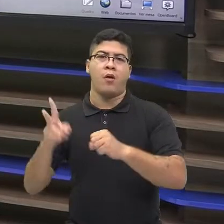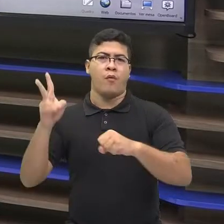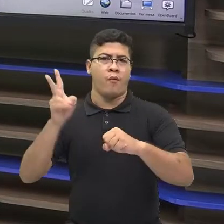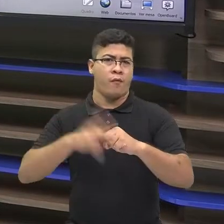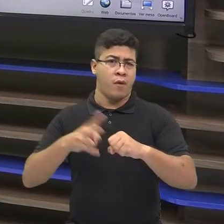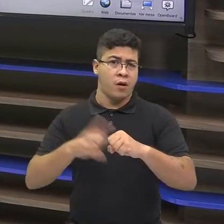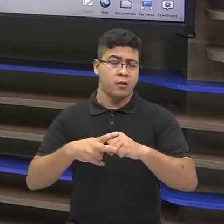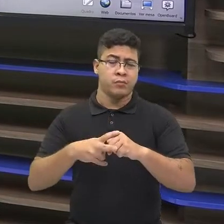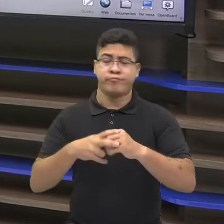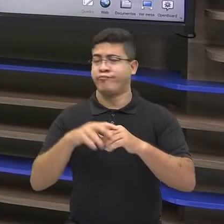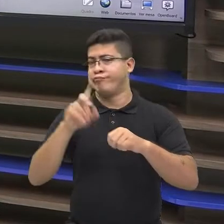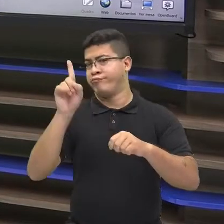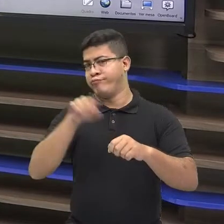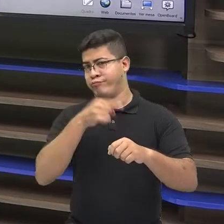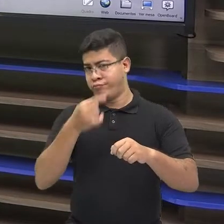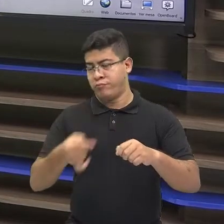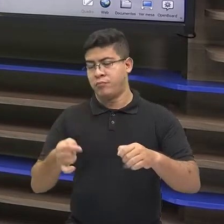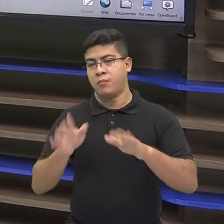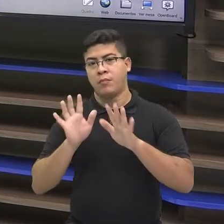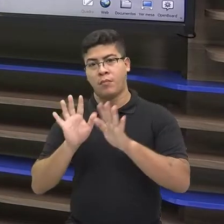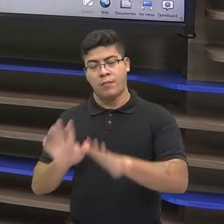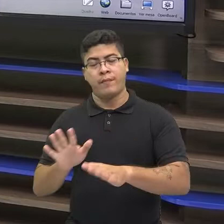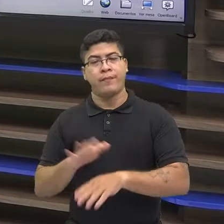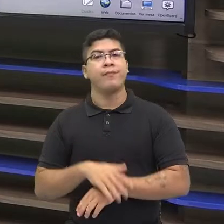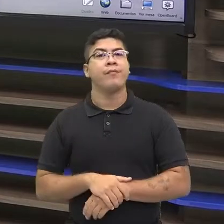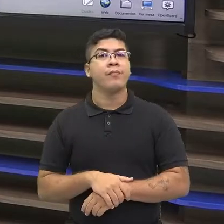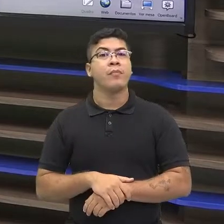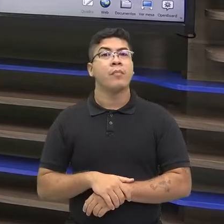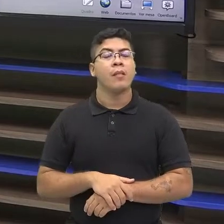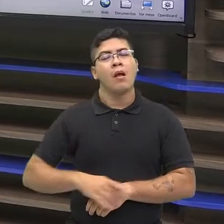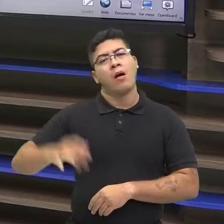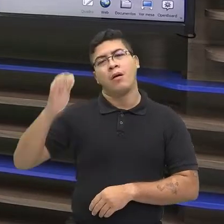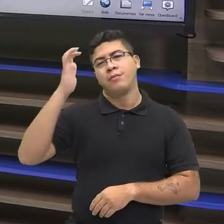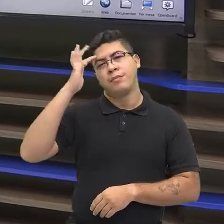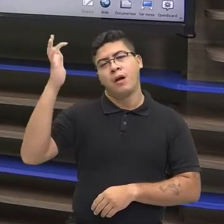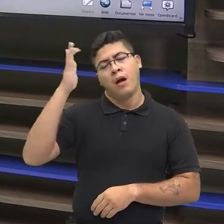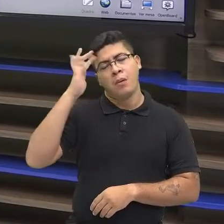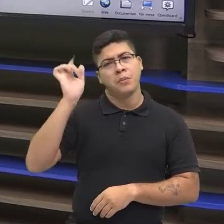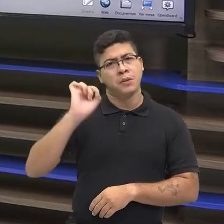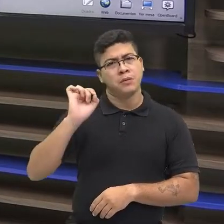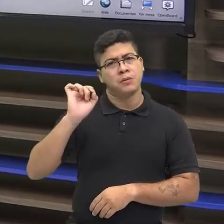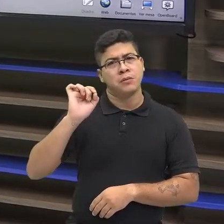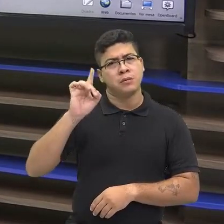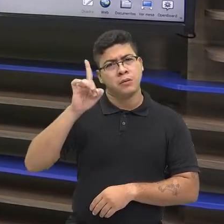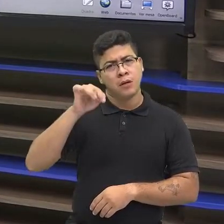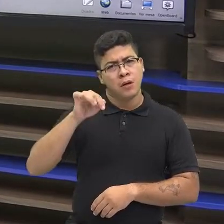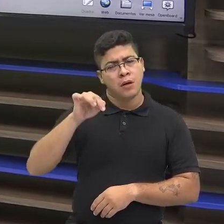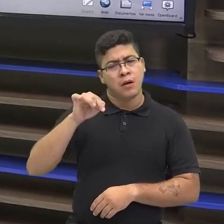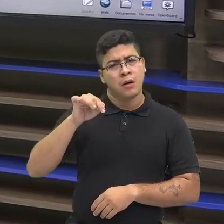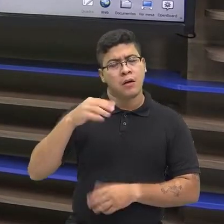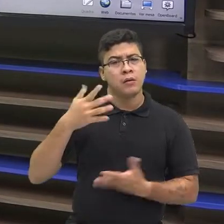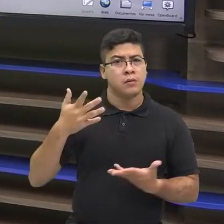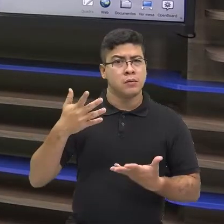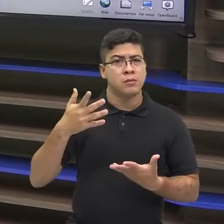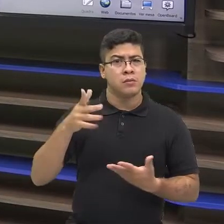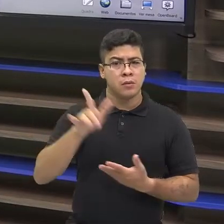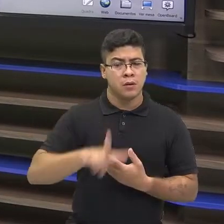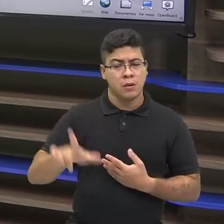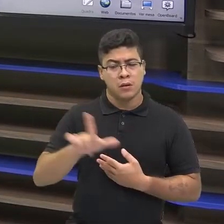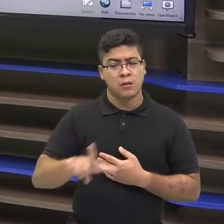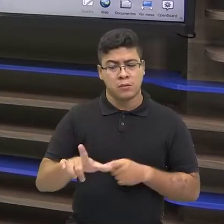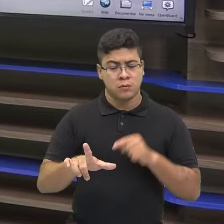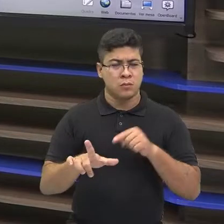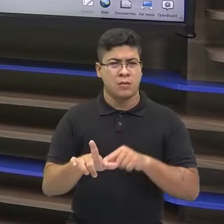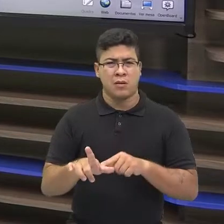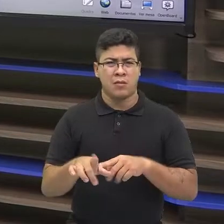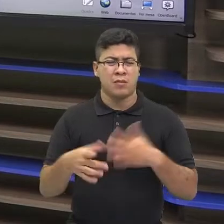influenciar a literatura dessa forma, ok? Porque aí você fica imaginando, professor, nós estamos numa aula de literatura. Aí o